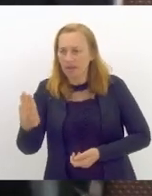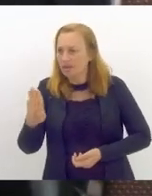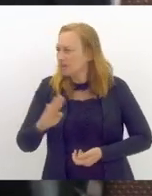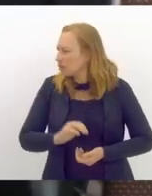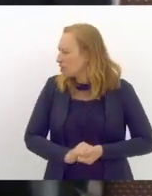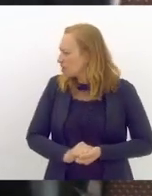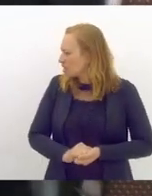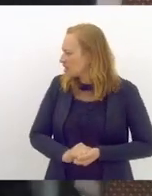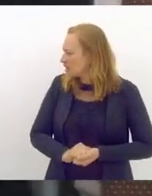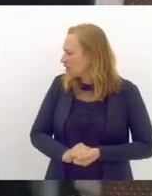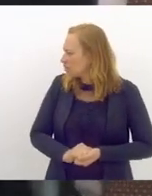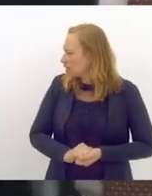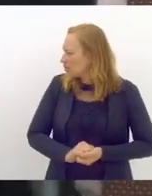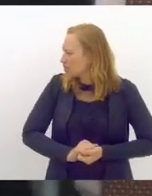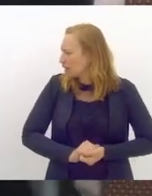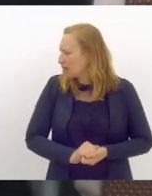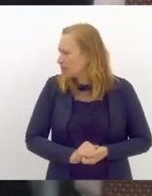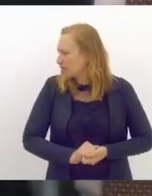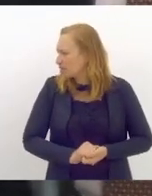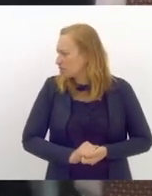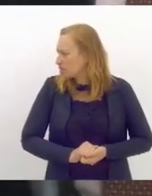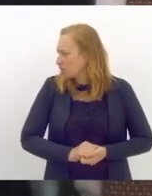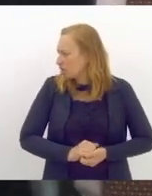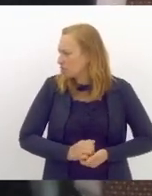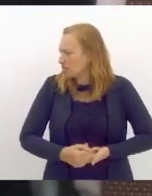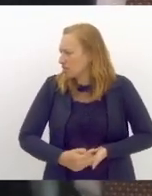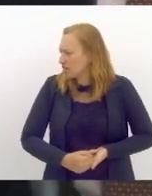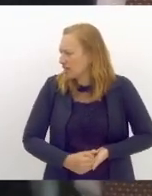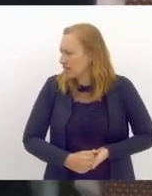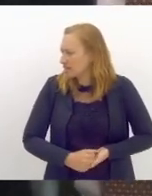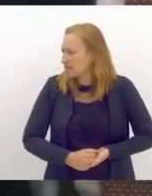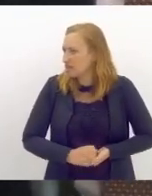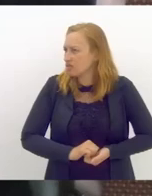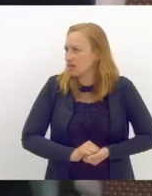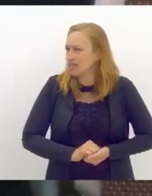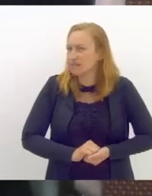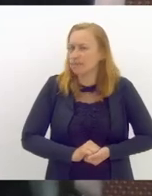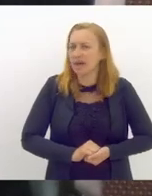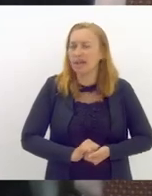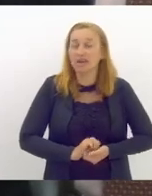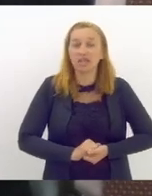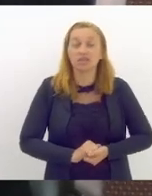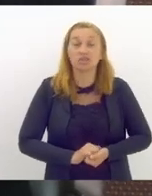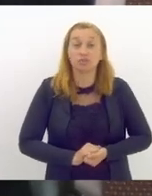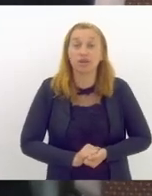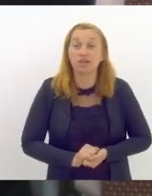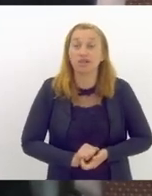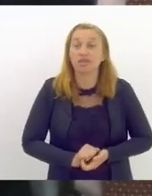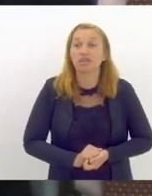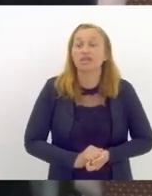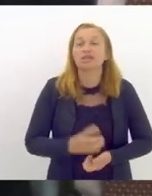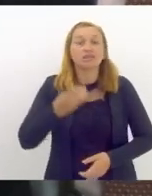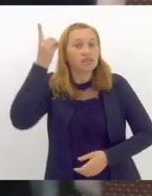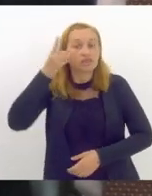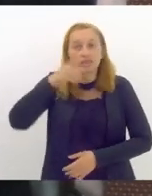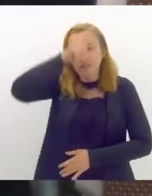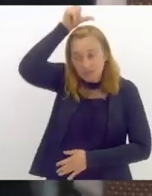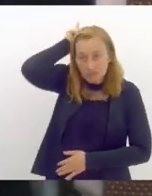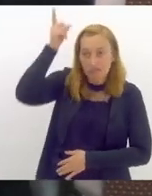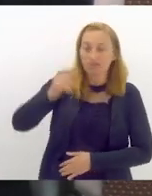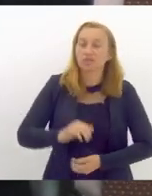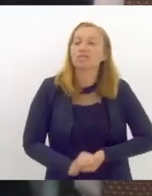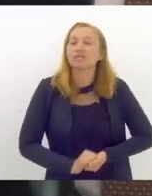agora mais uma vez também trazendo aqui fazendo menção aqui Já foi dito pelo próprio Deputado Luiz Paulo que diz respeito ao princípio da